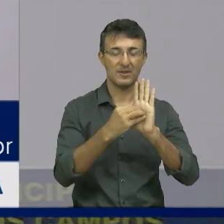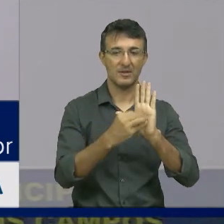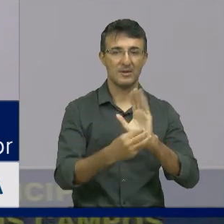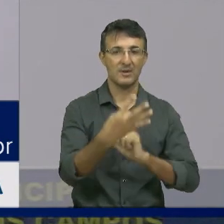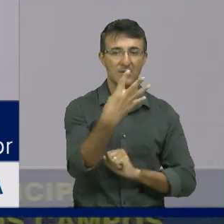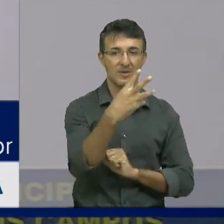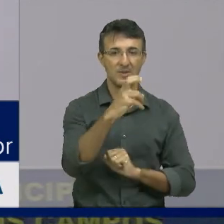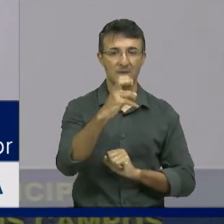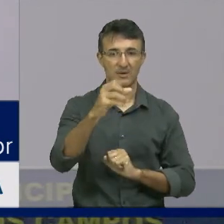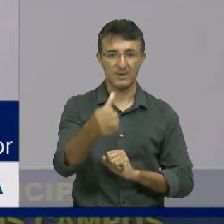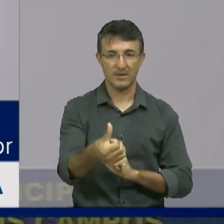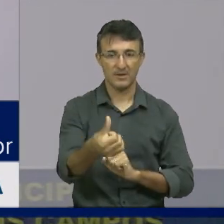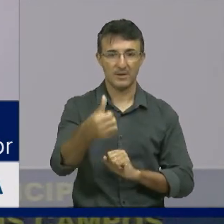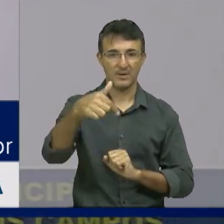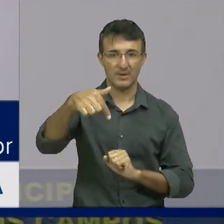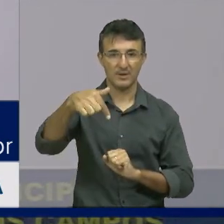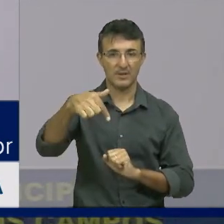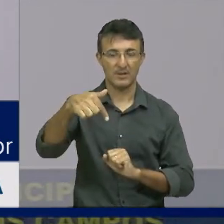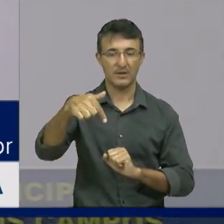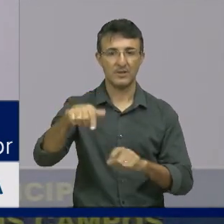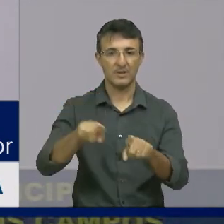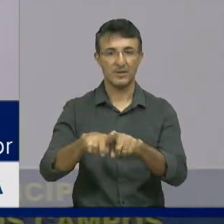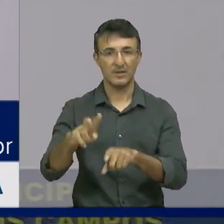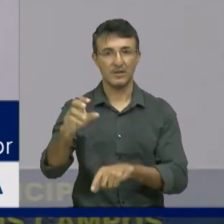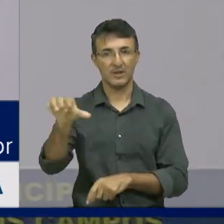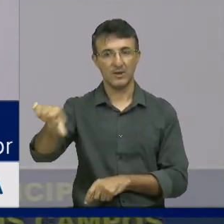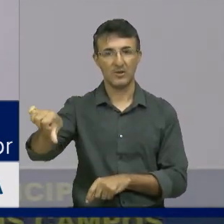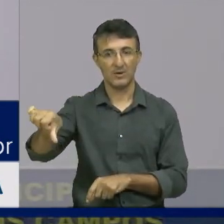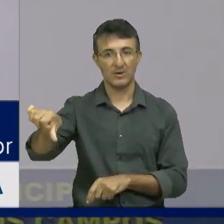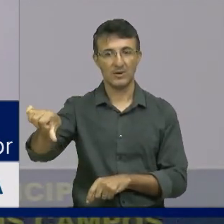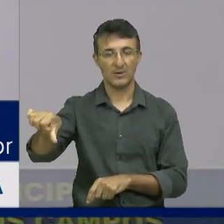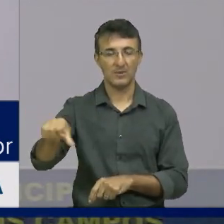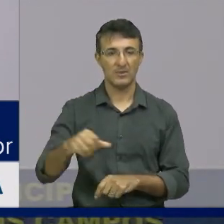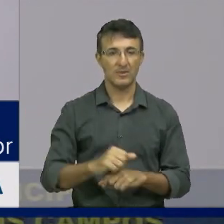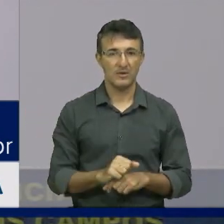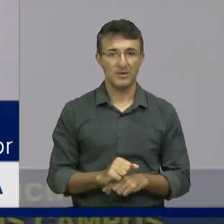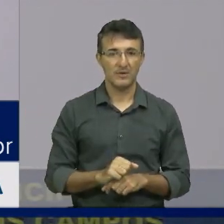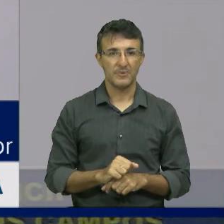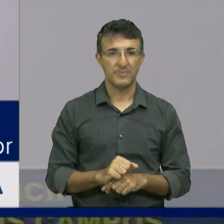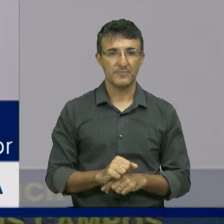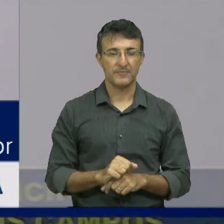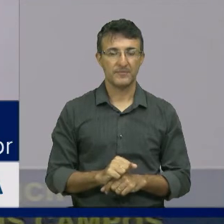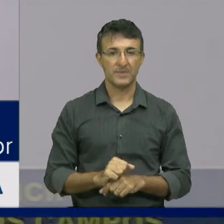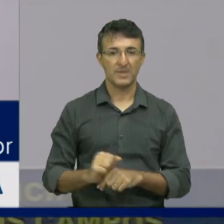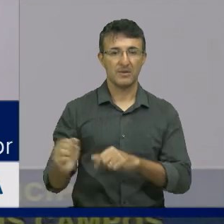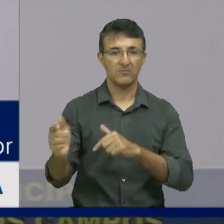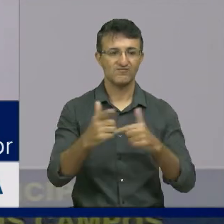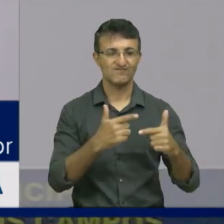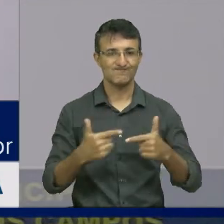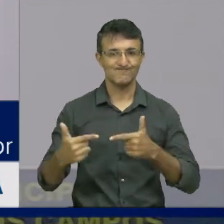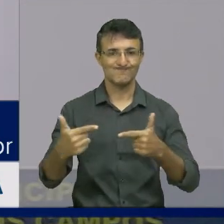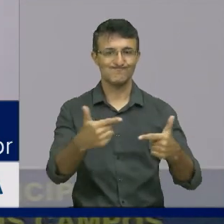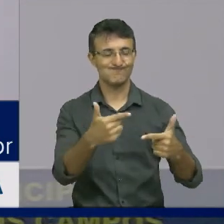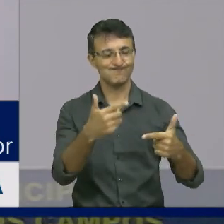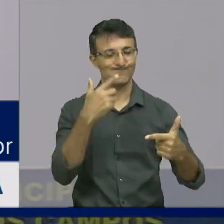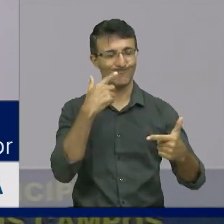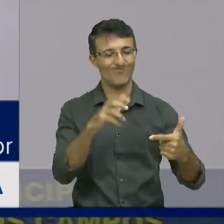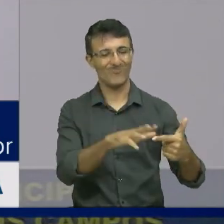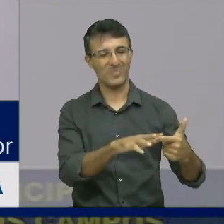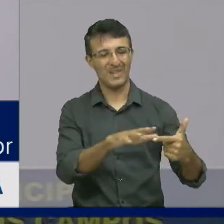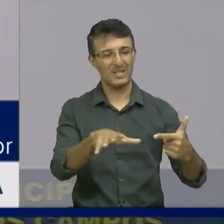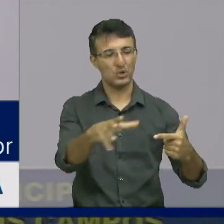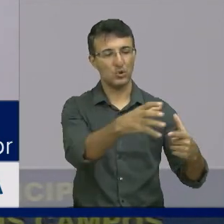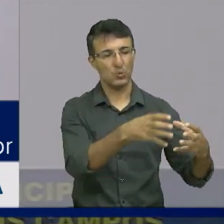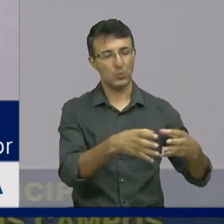6, 7 e 9 receberão parecer contrário das comissões e, conforme o